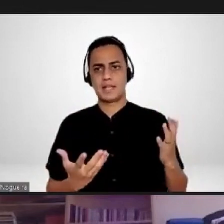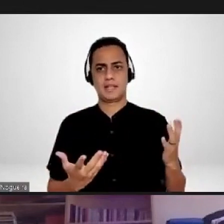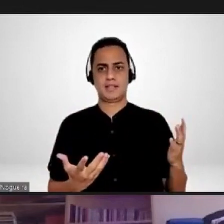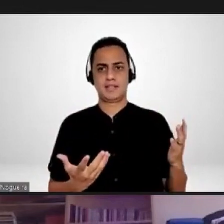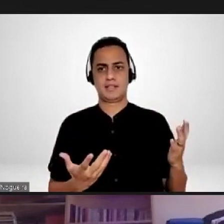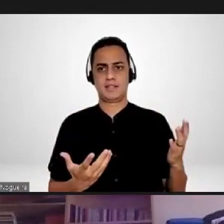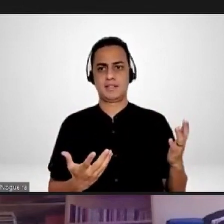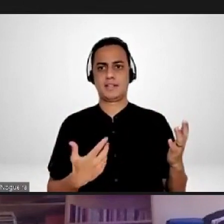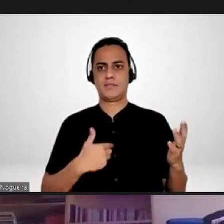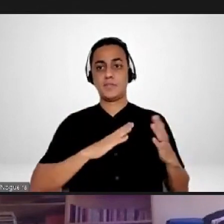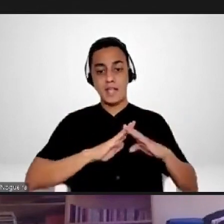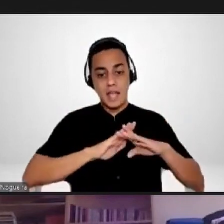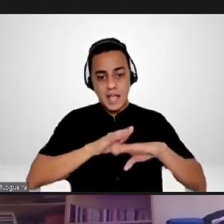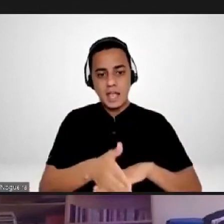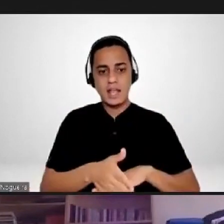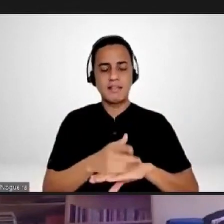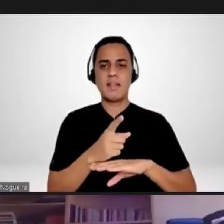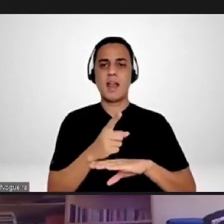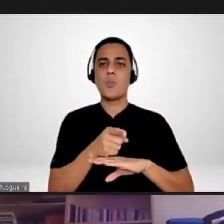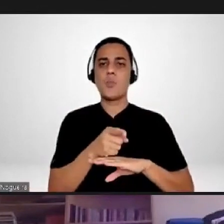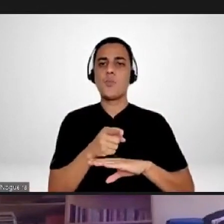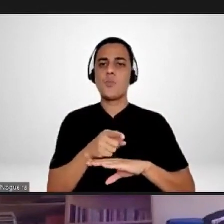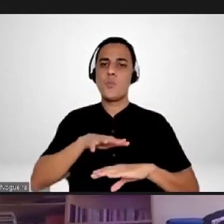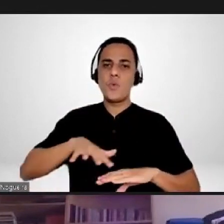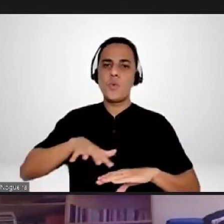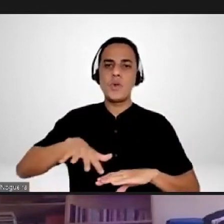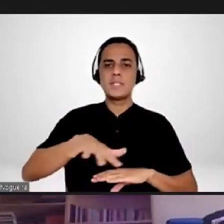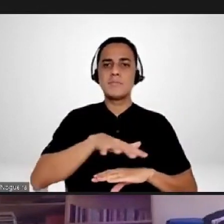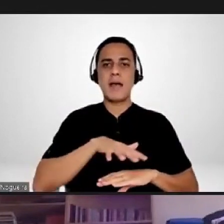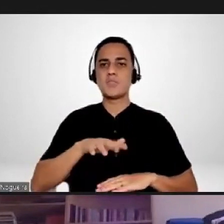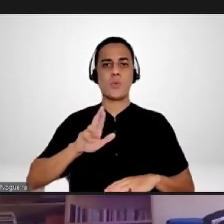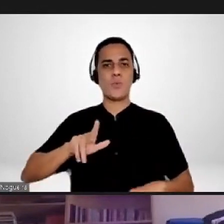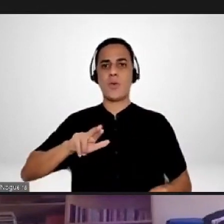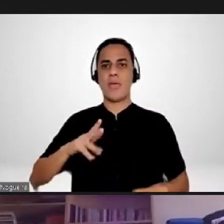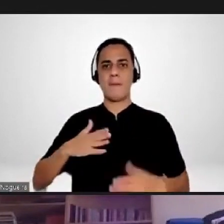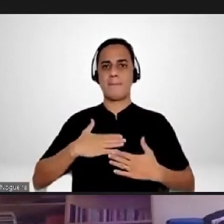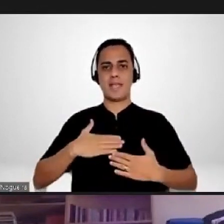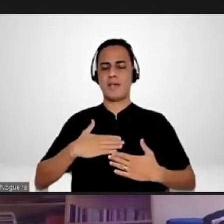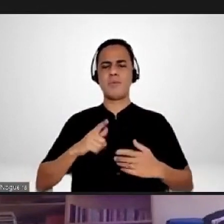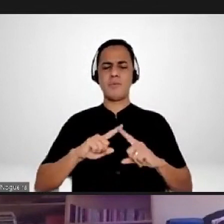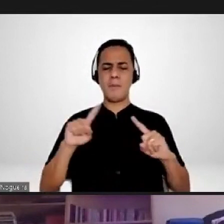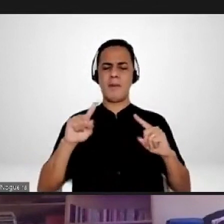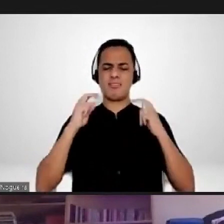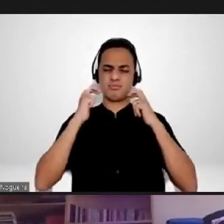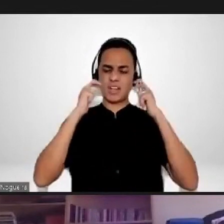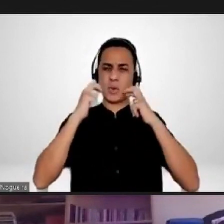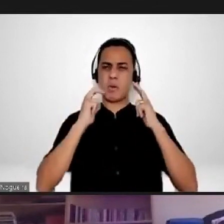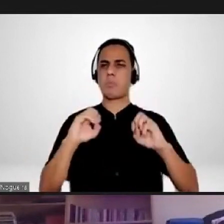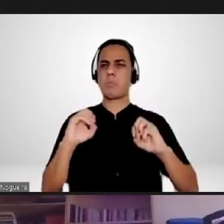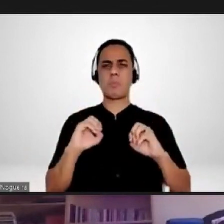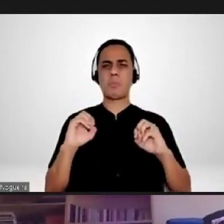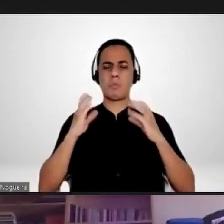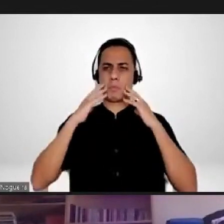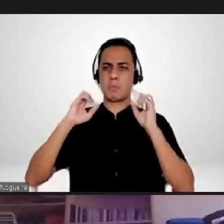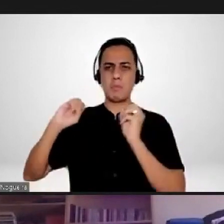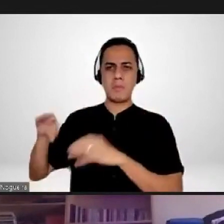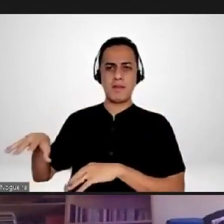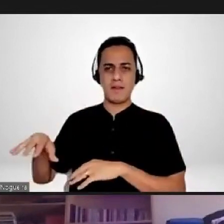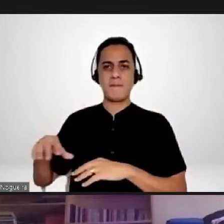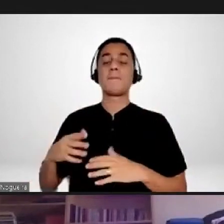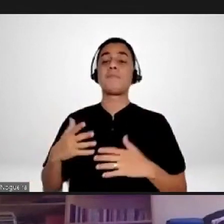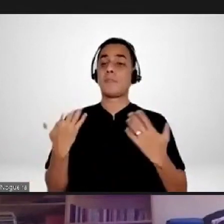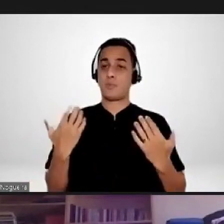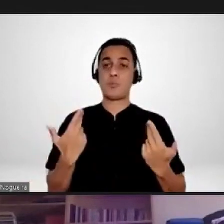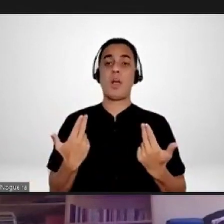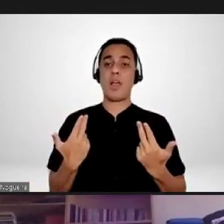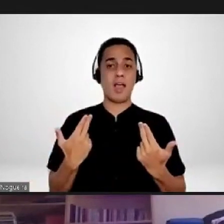um território que não é algo seu, sem constrangimento, né? Eu acho que a perda do constrangimento tem a ver com isso.